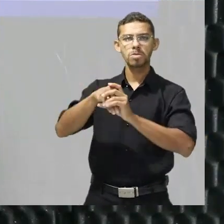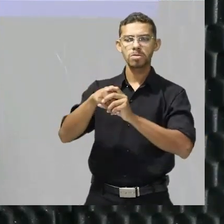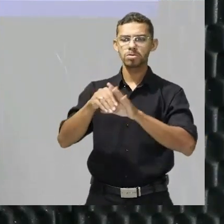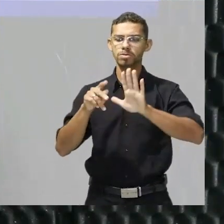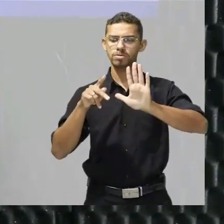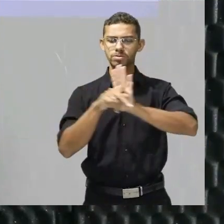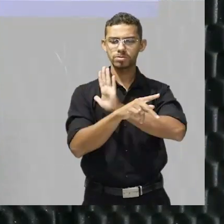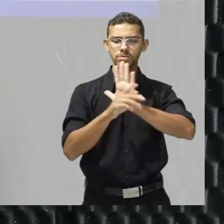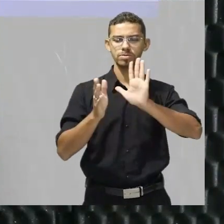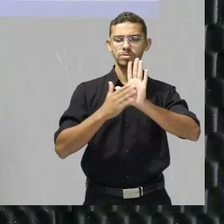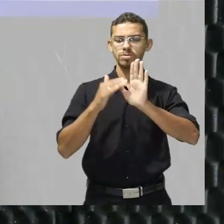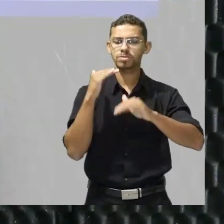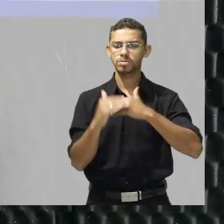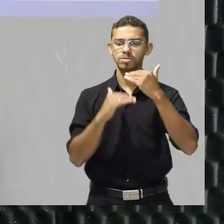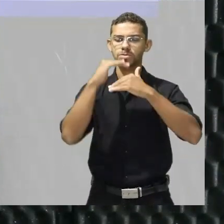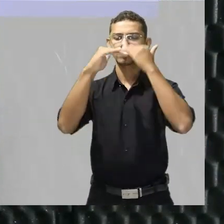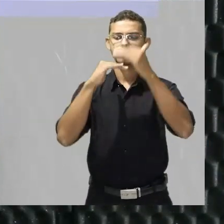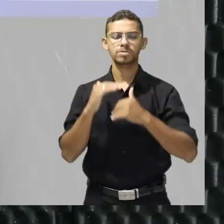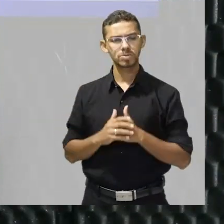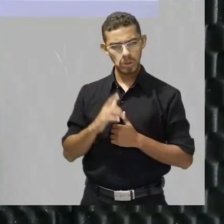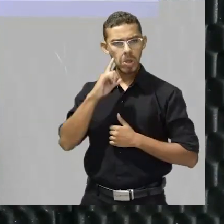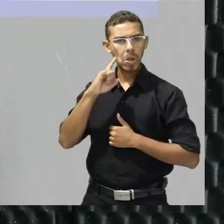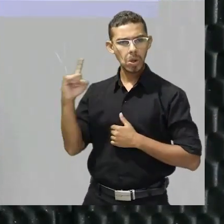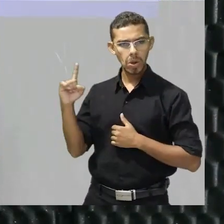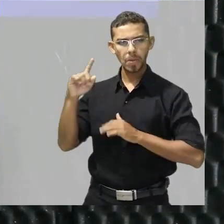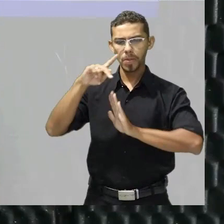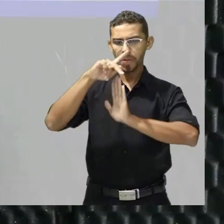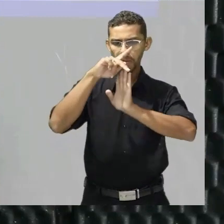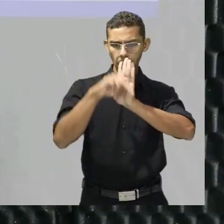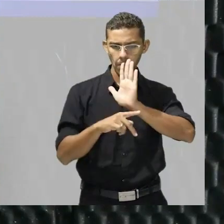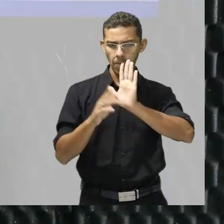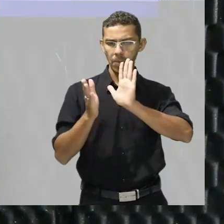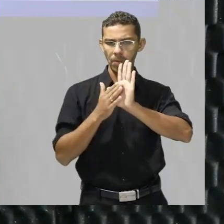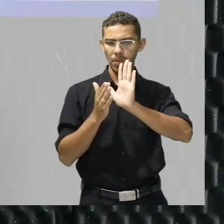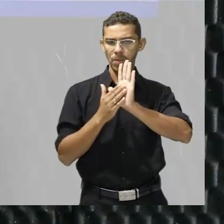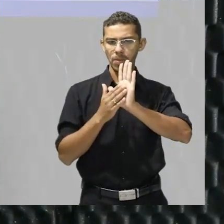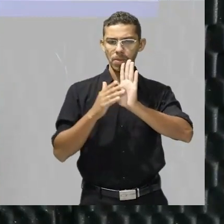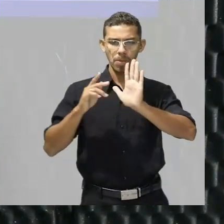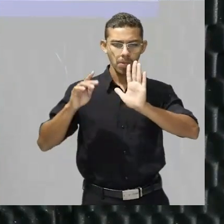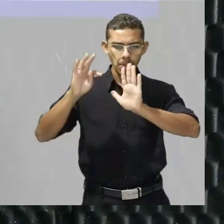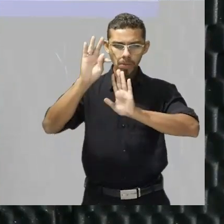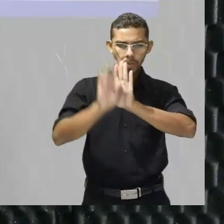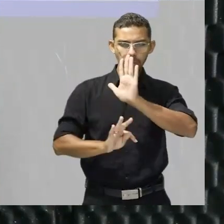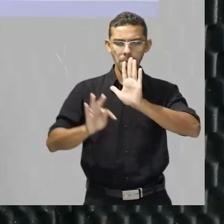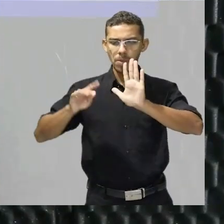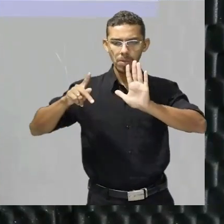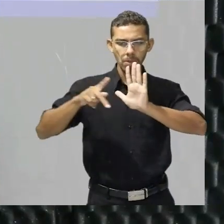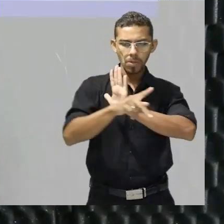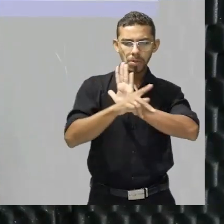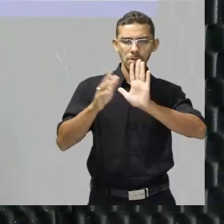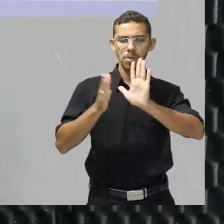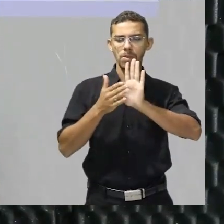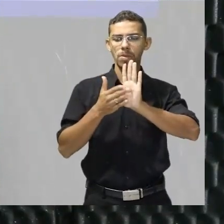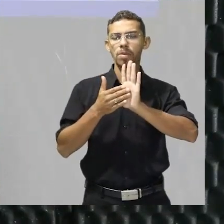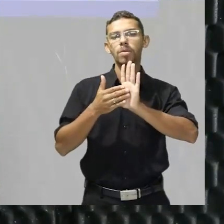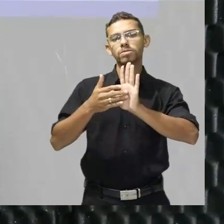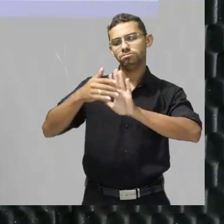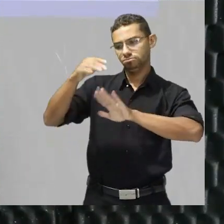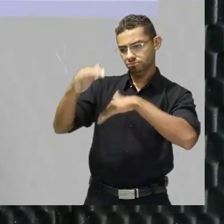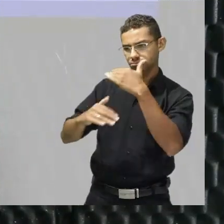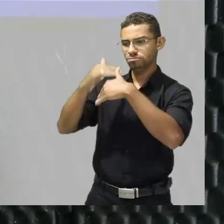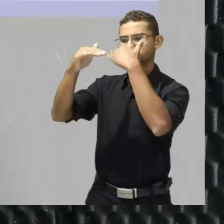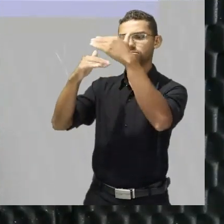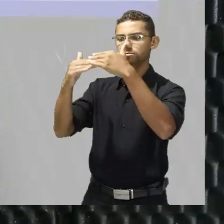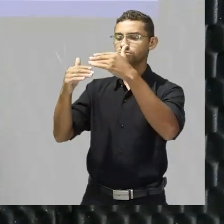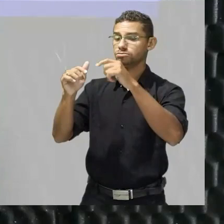vamos lá os parágrafos de desenvolvimento de uma redação são os espaços destinados para as